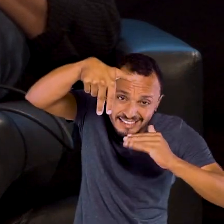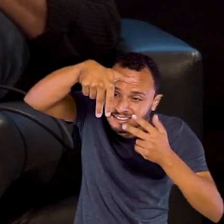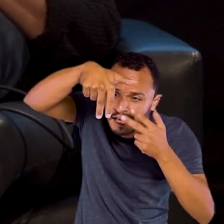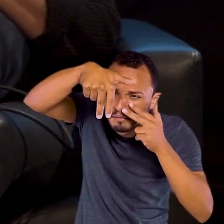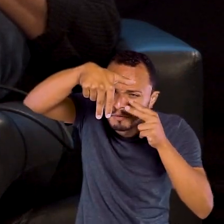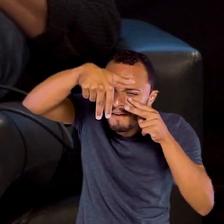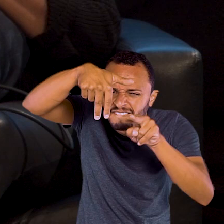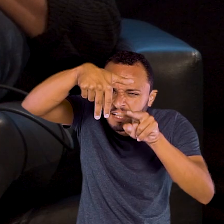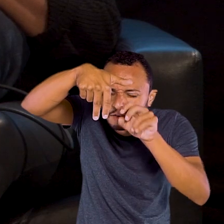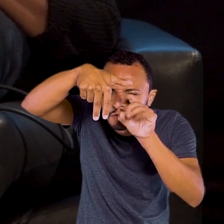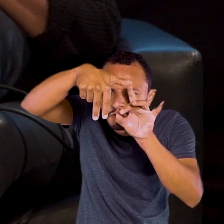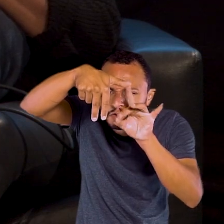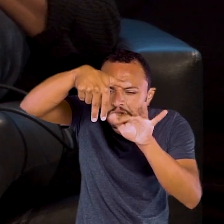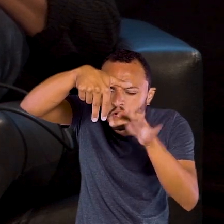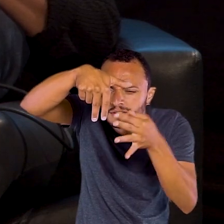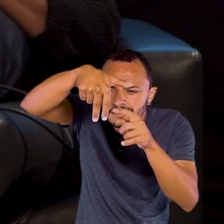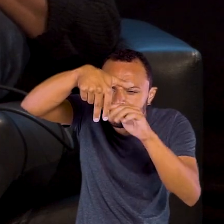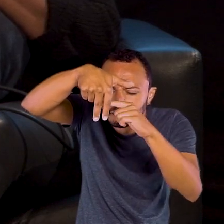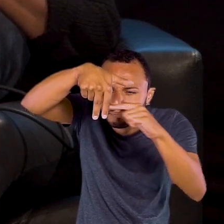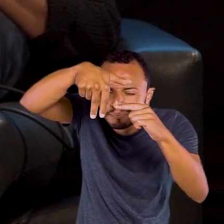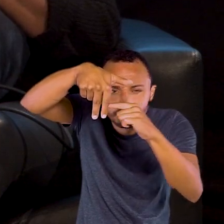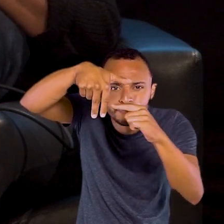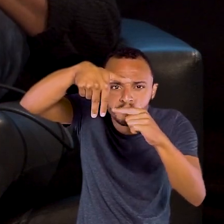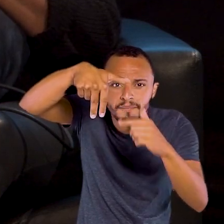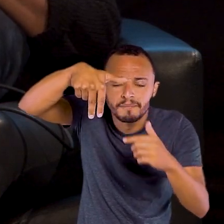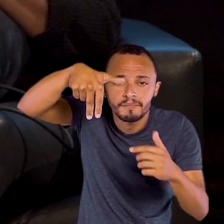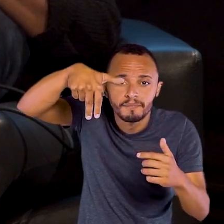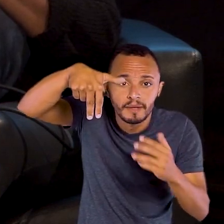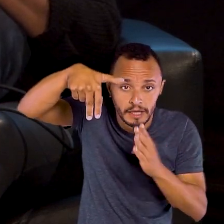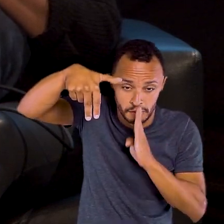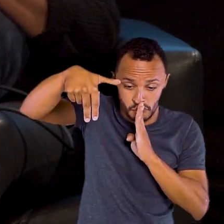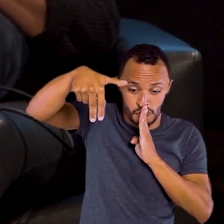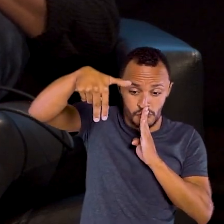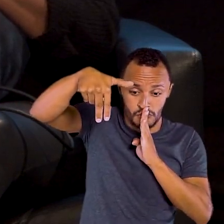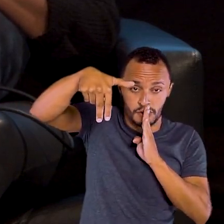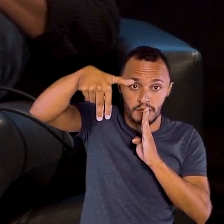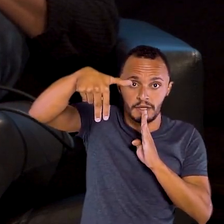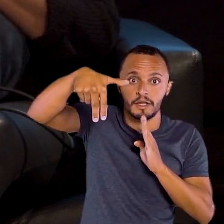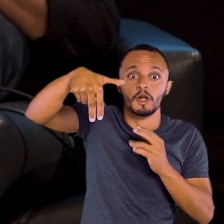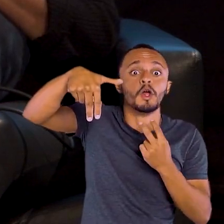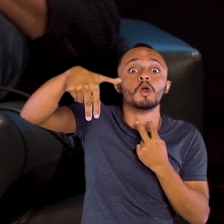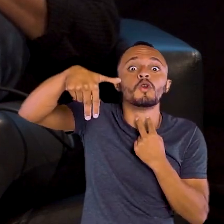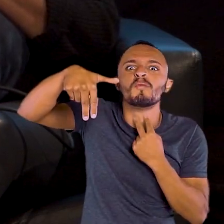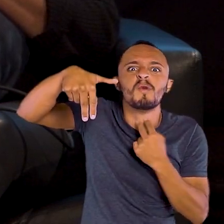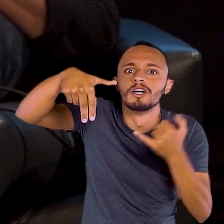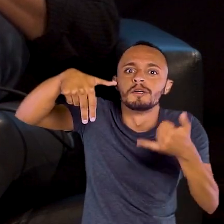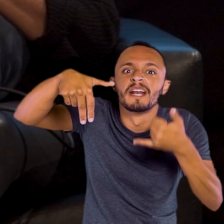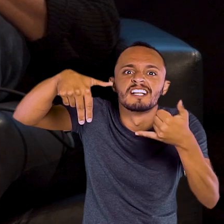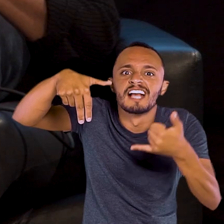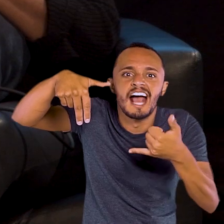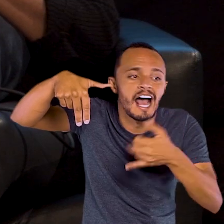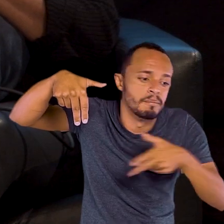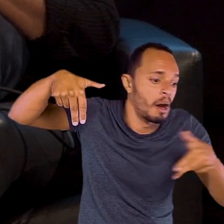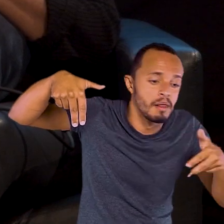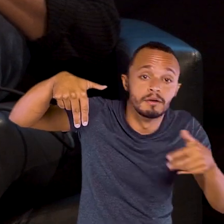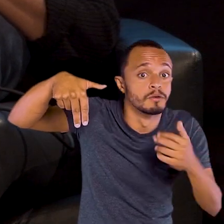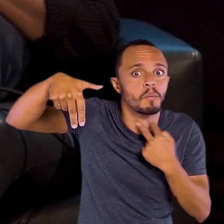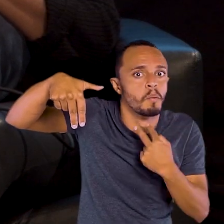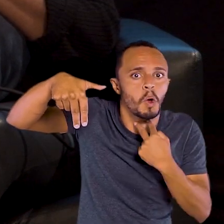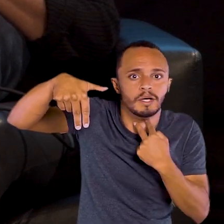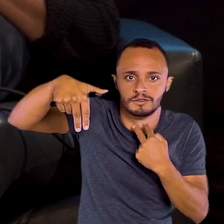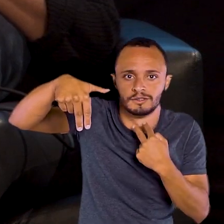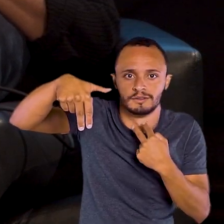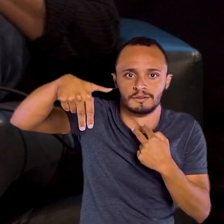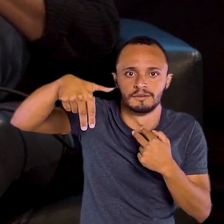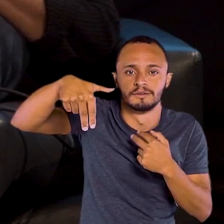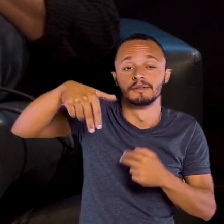imagina, a criança não pode ser criança. E aí isso gera uma outra pergunta: quem pode ser criança no